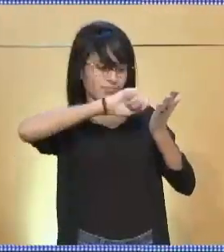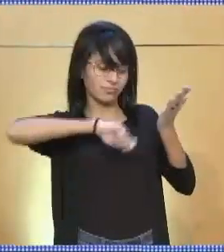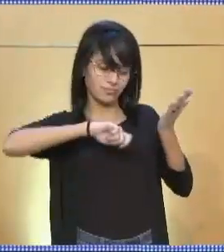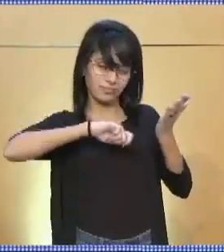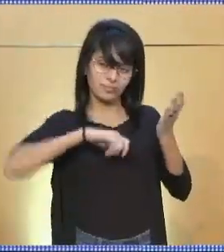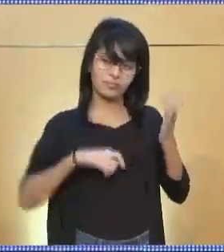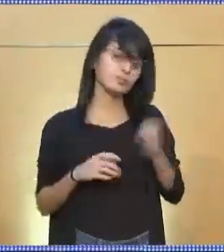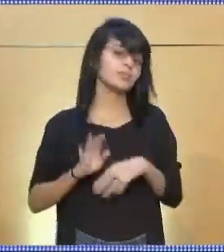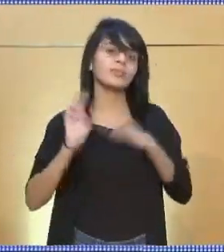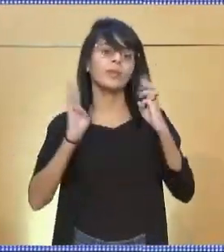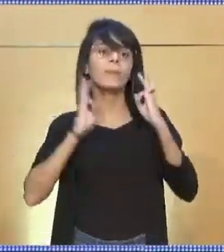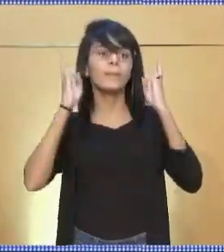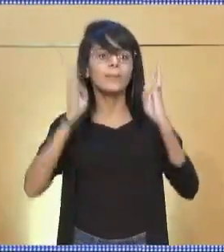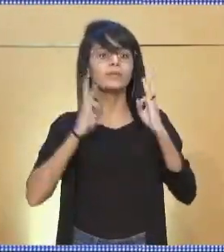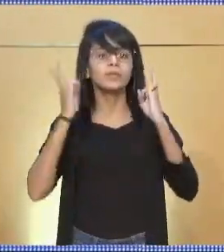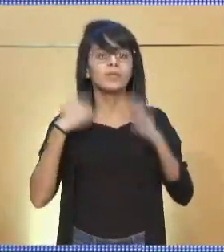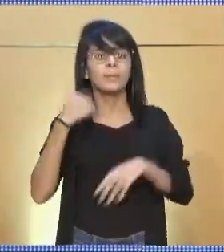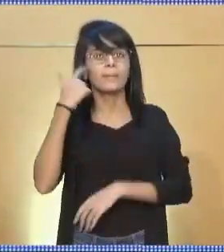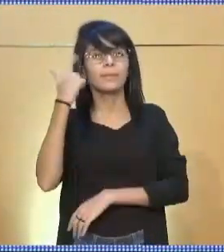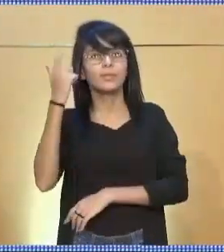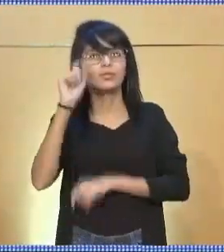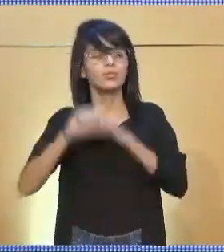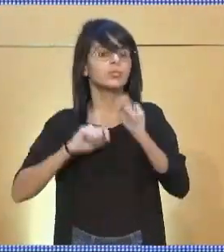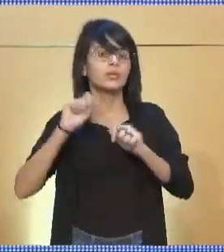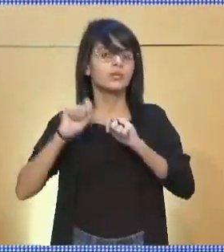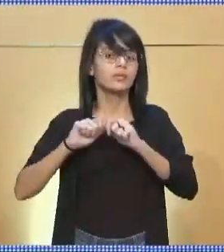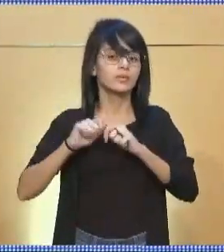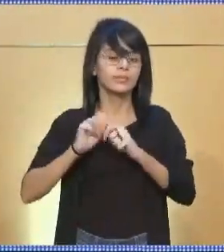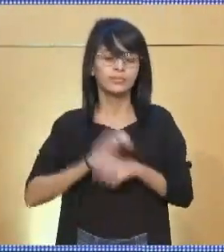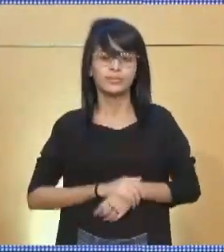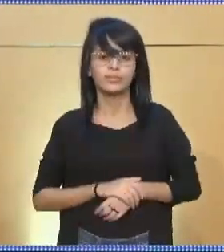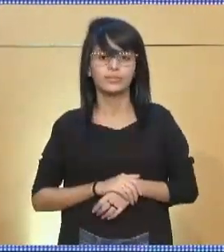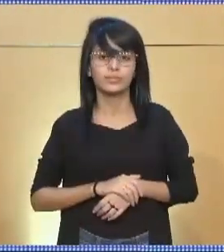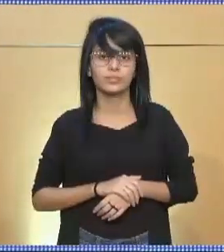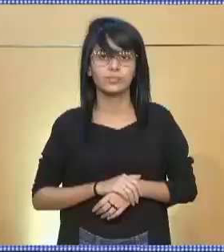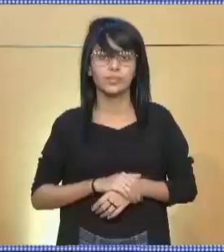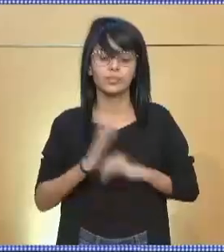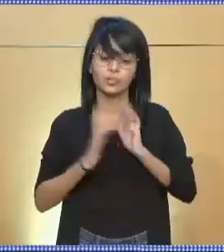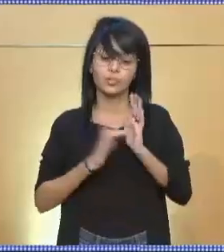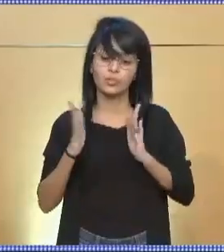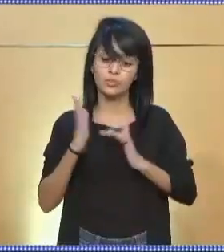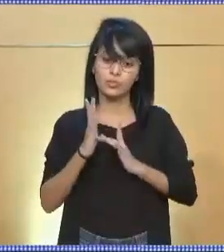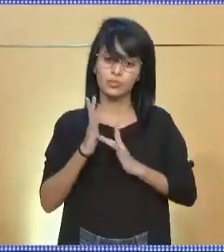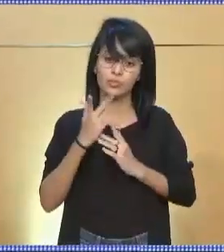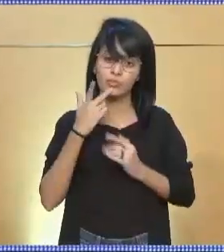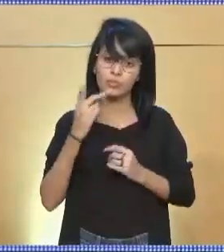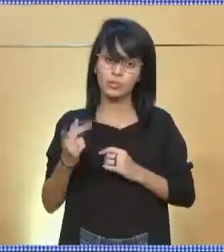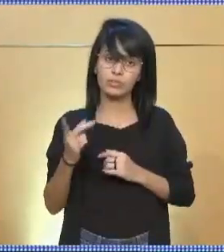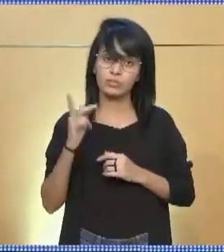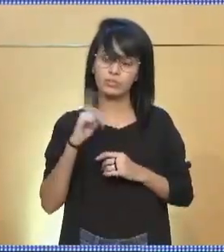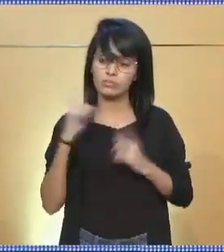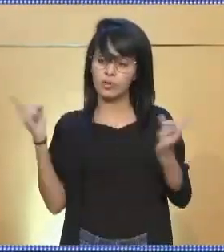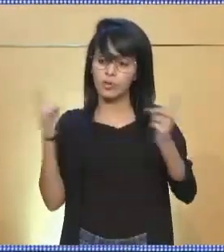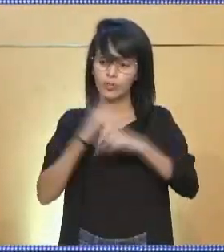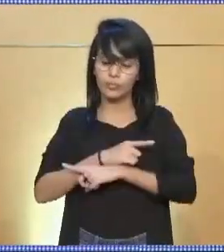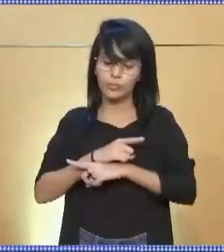de pensar o que fazer. Então, Jesus, o que Jesus teria dito seria contrário a